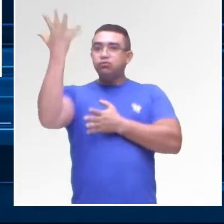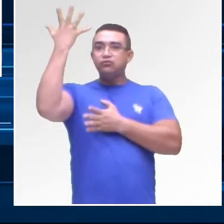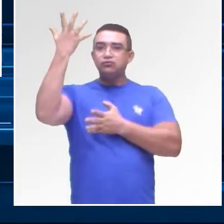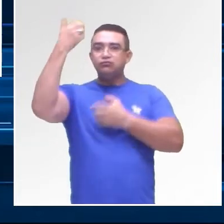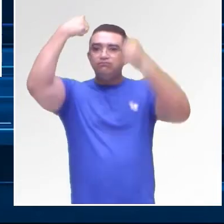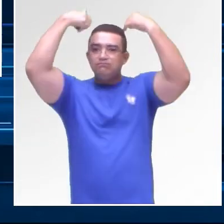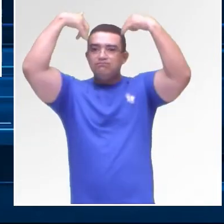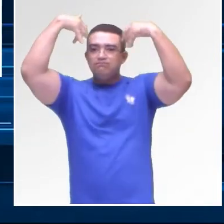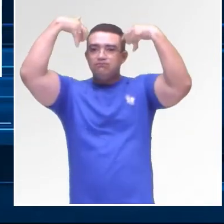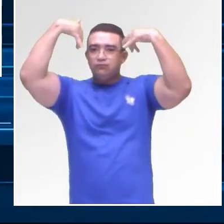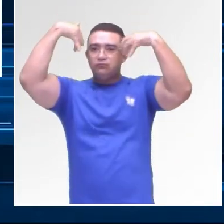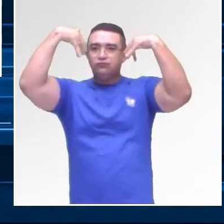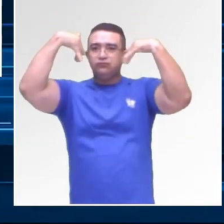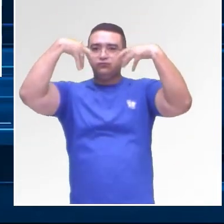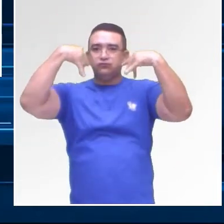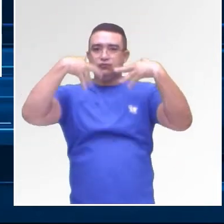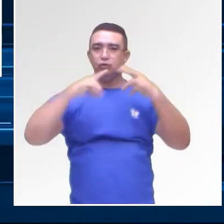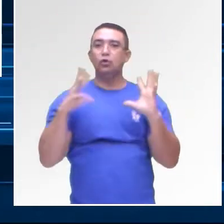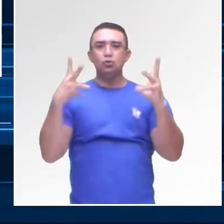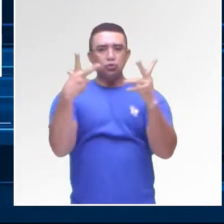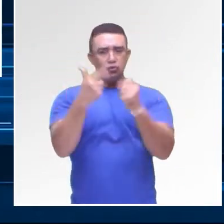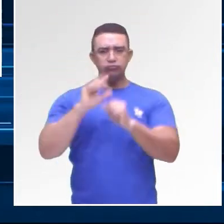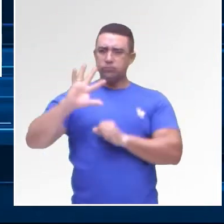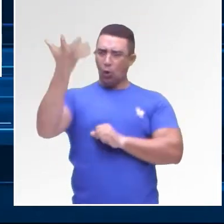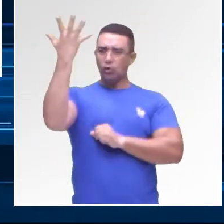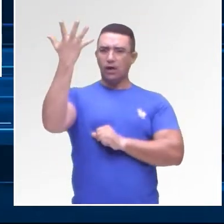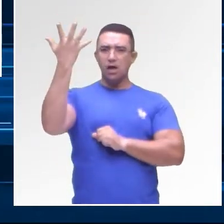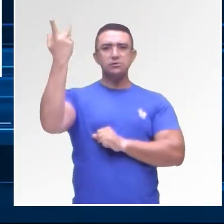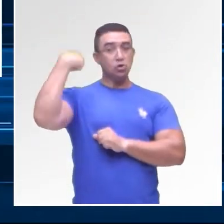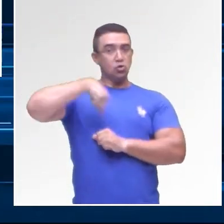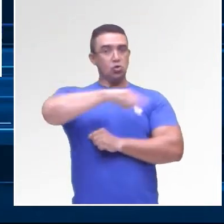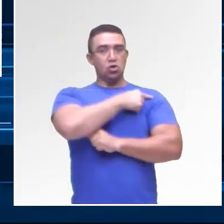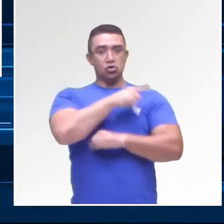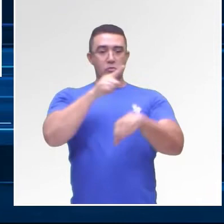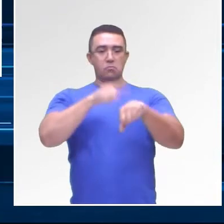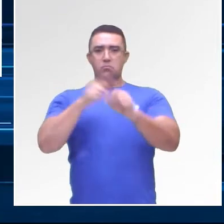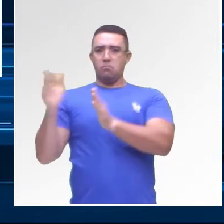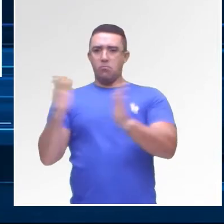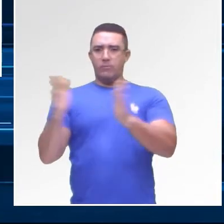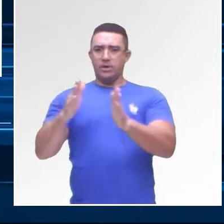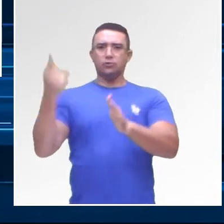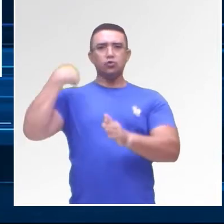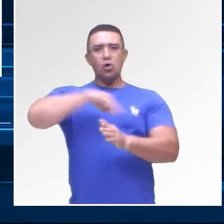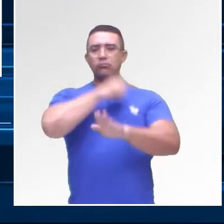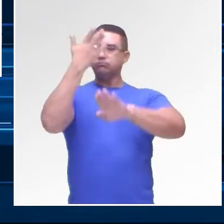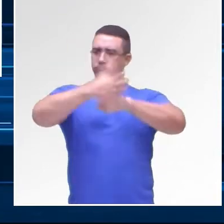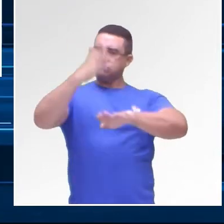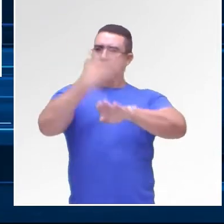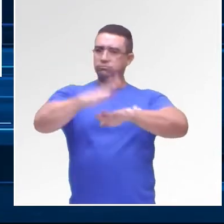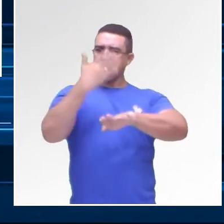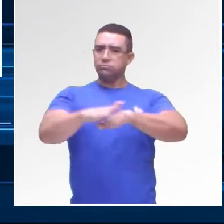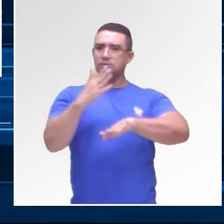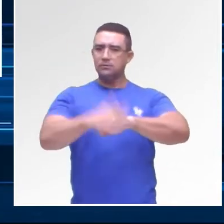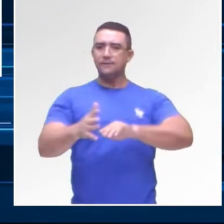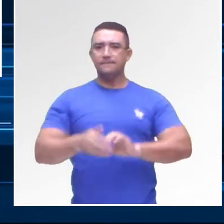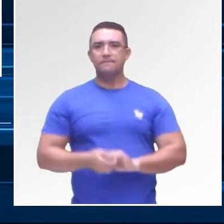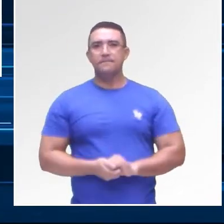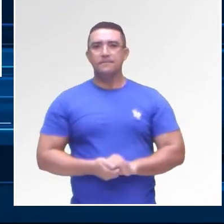Então, tudo isso acontece no momento em que nós estamos nos exercitando. E aí eu quero fazer